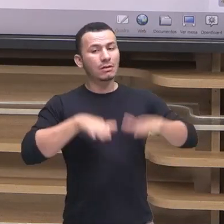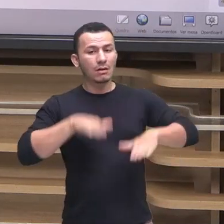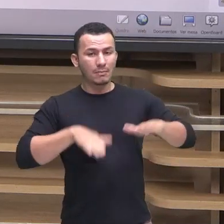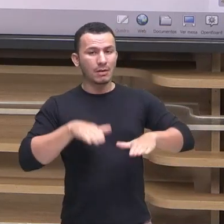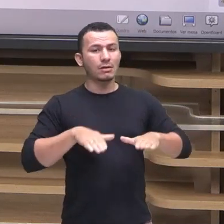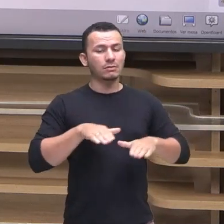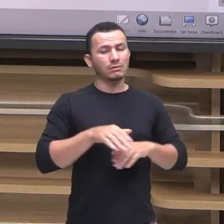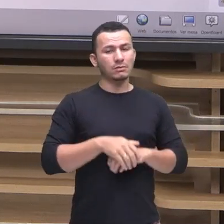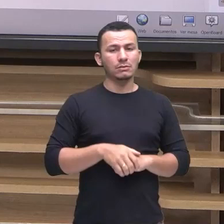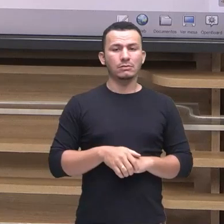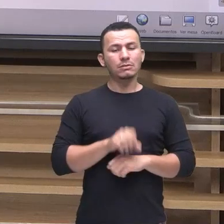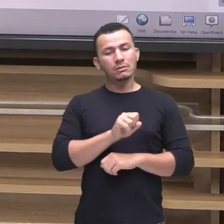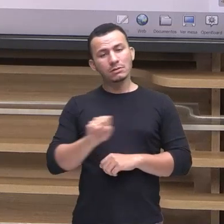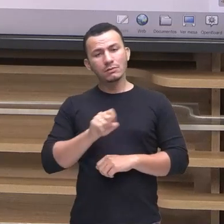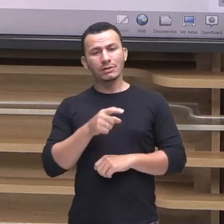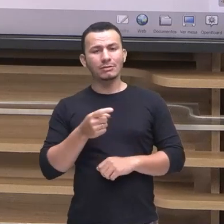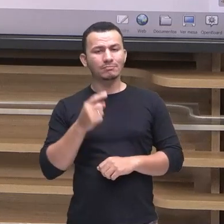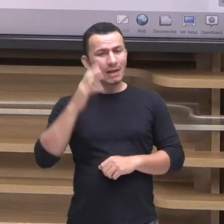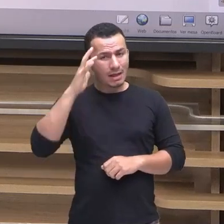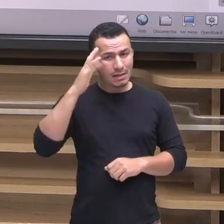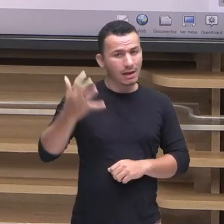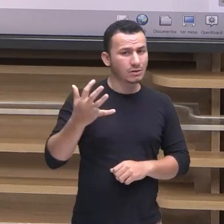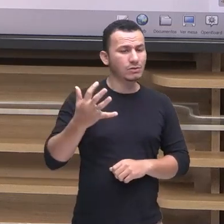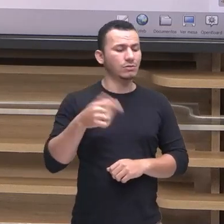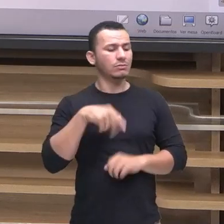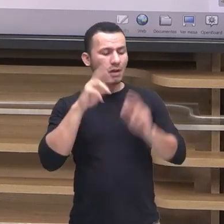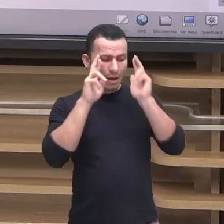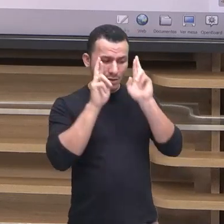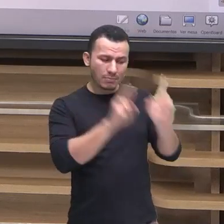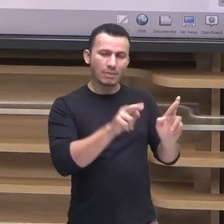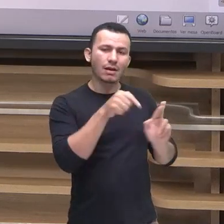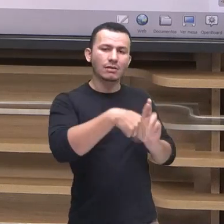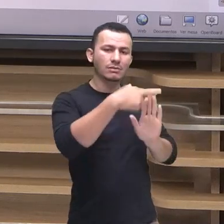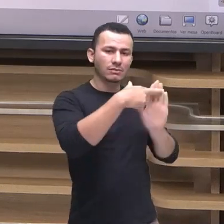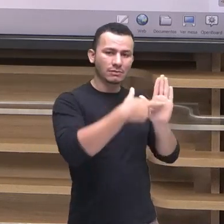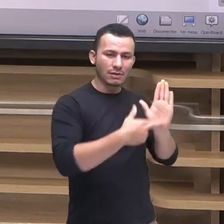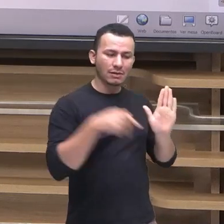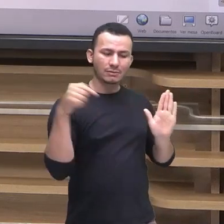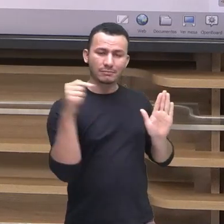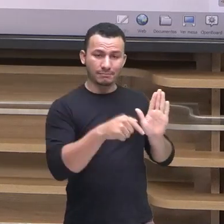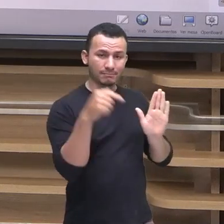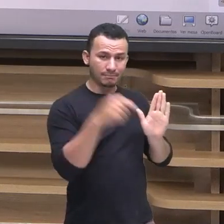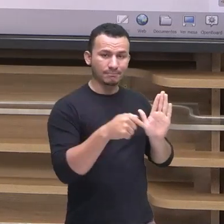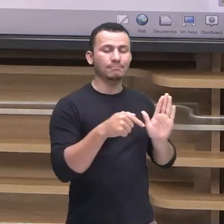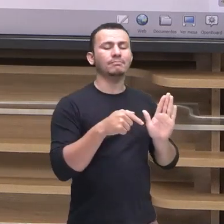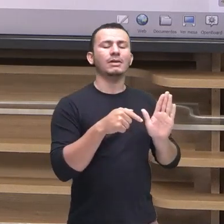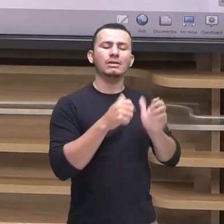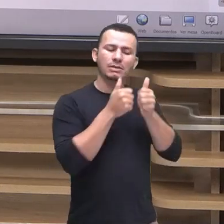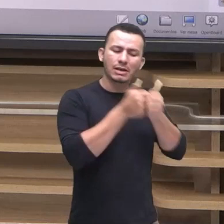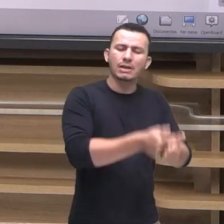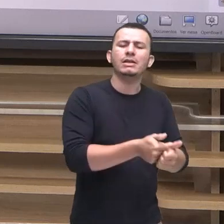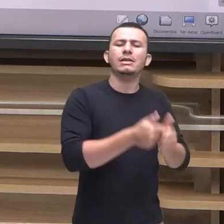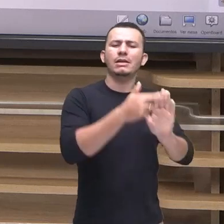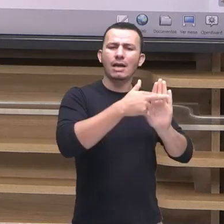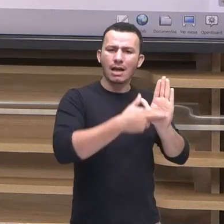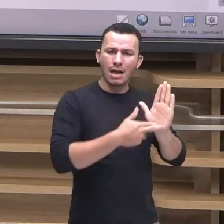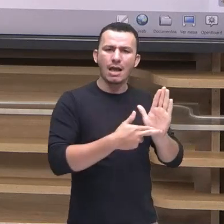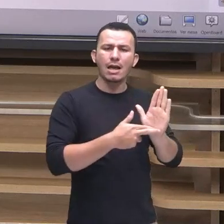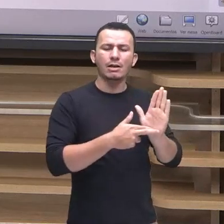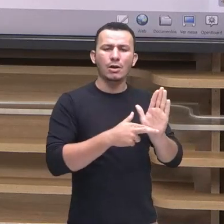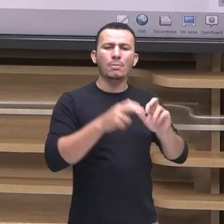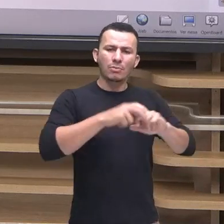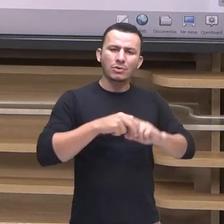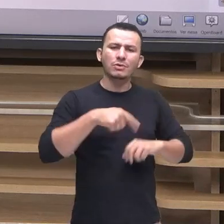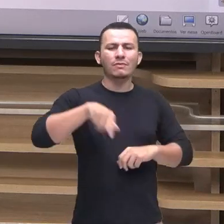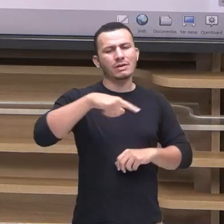quando você decide também respeitar aquelas regras, segui-las conforme seus